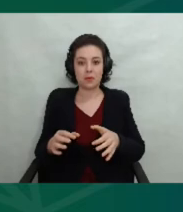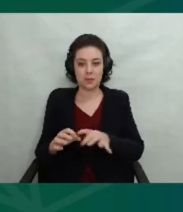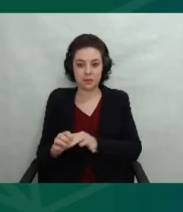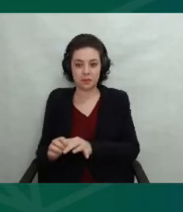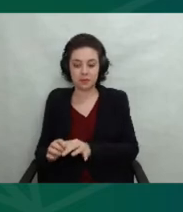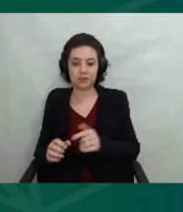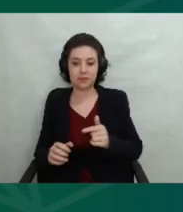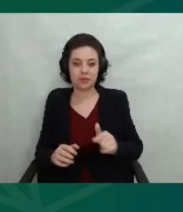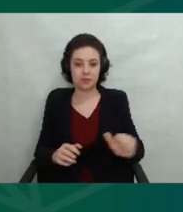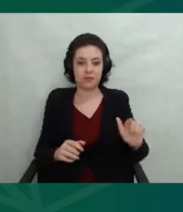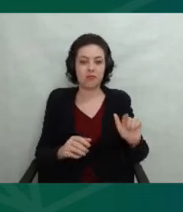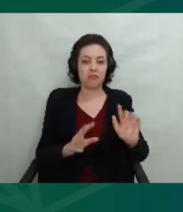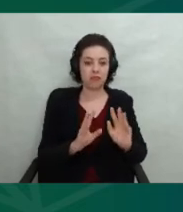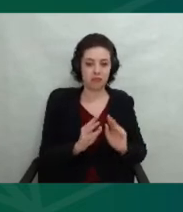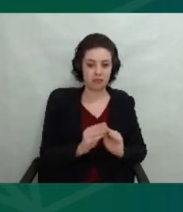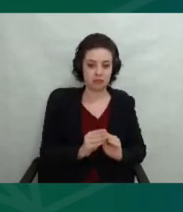deste.